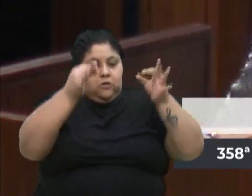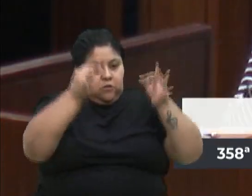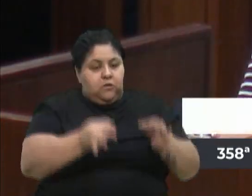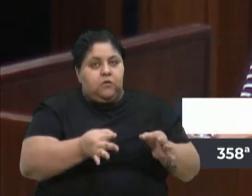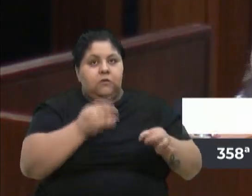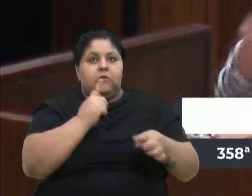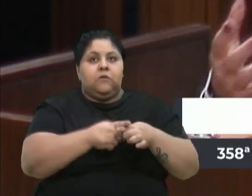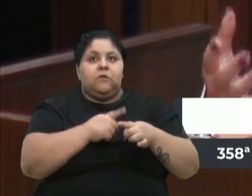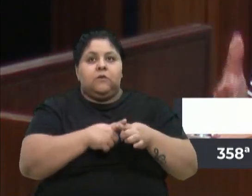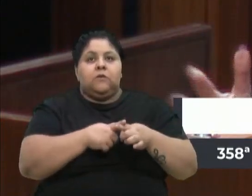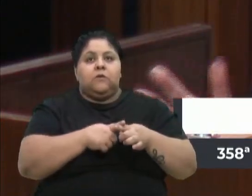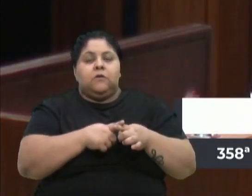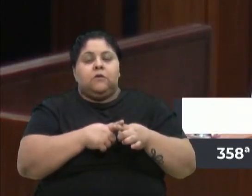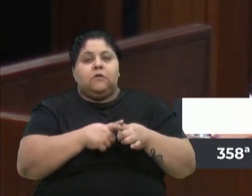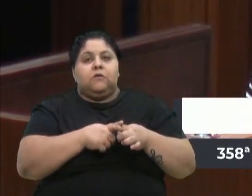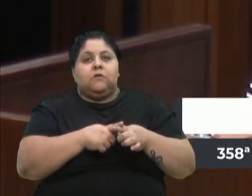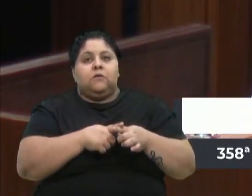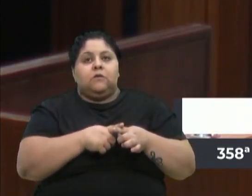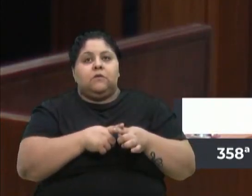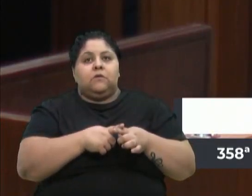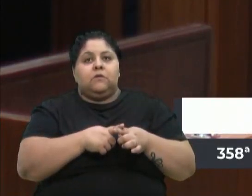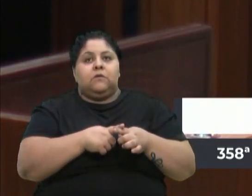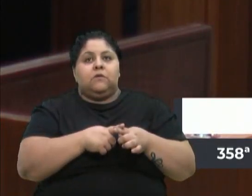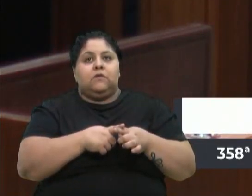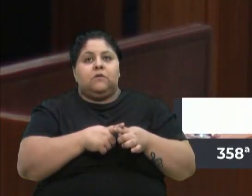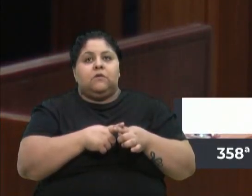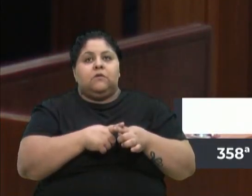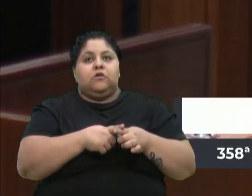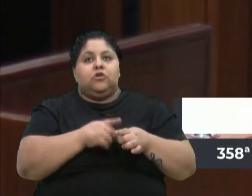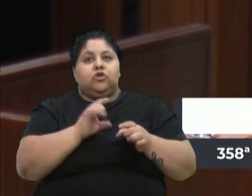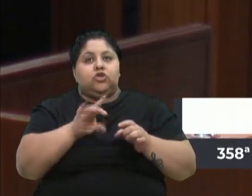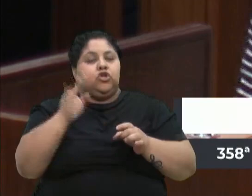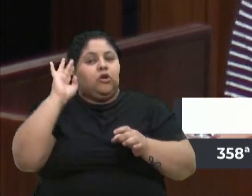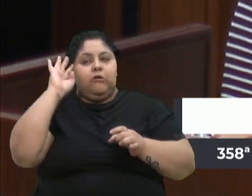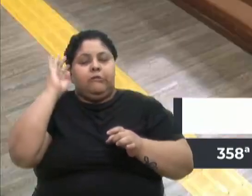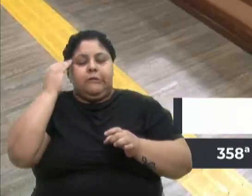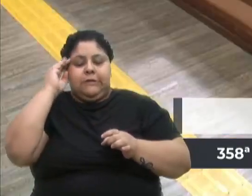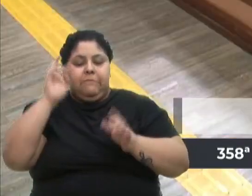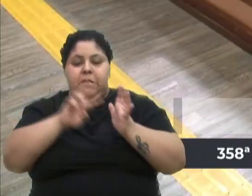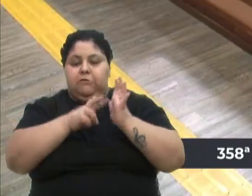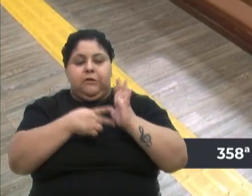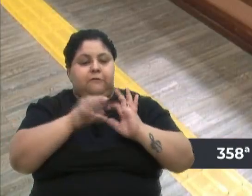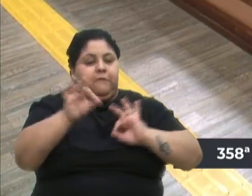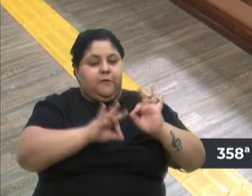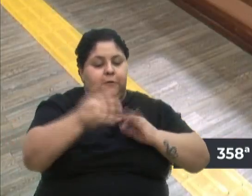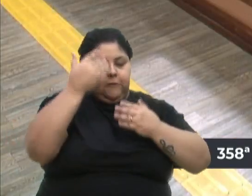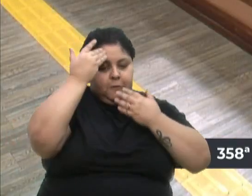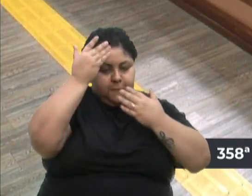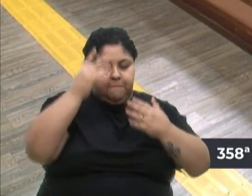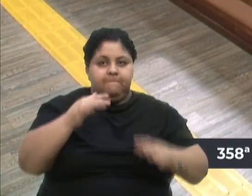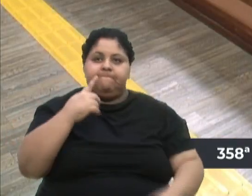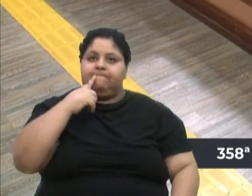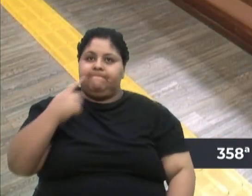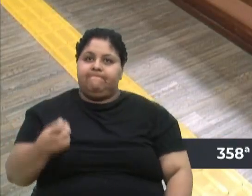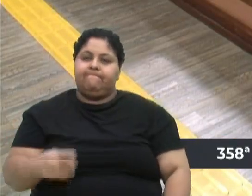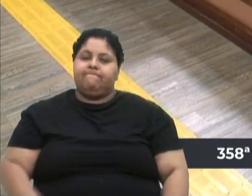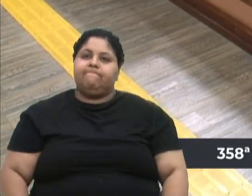porque saber por saber também não tem muito sentido, né? Muito obrigada. Obrigado,